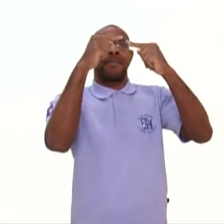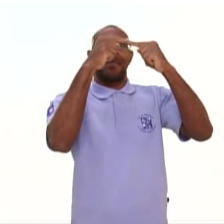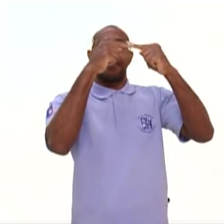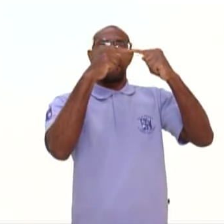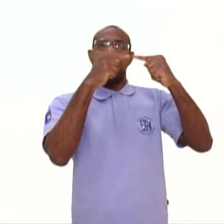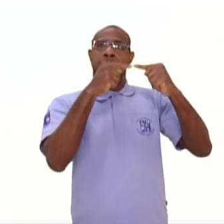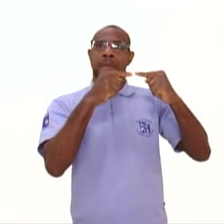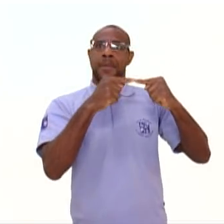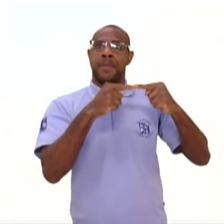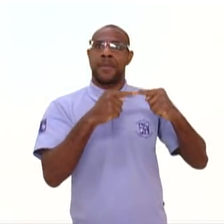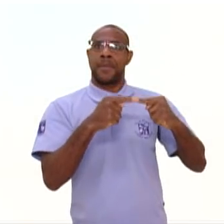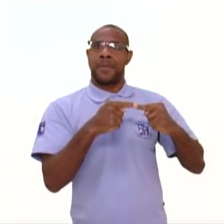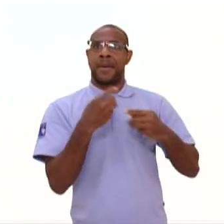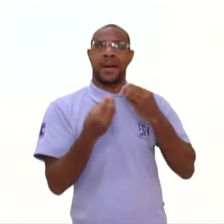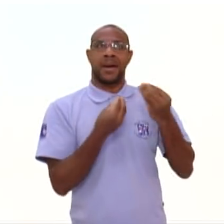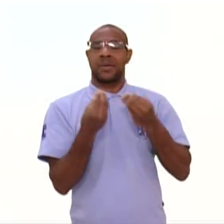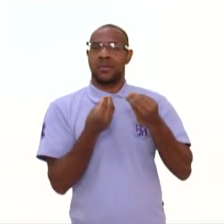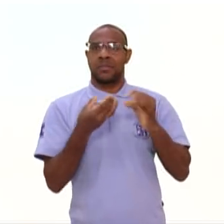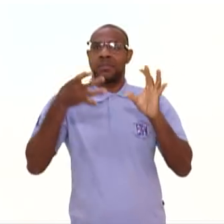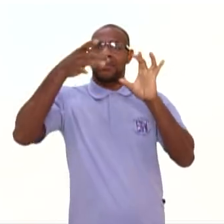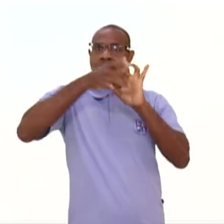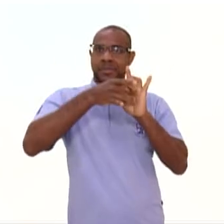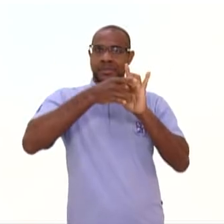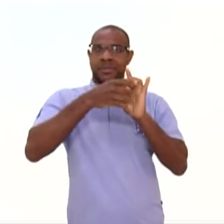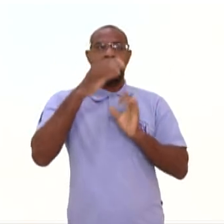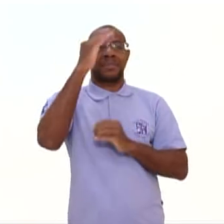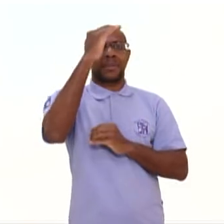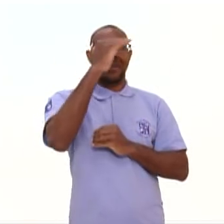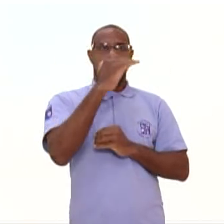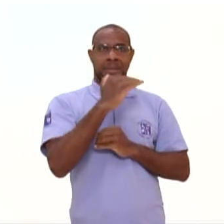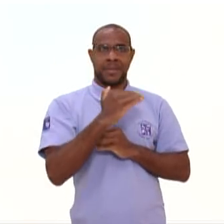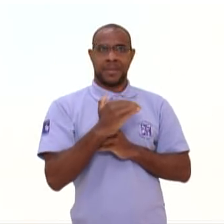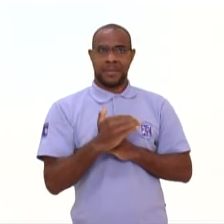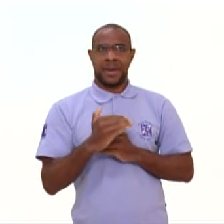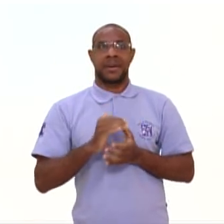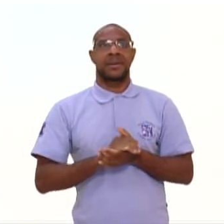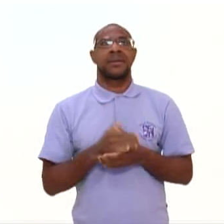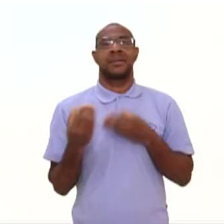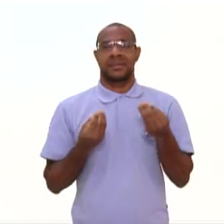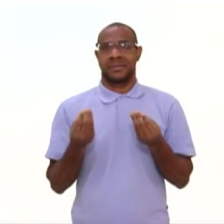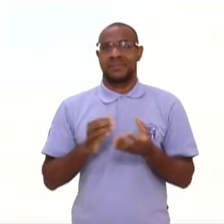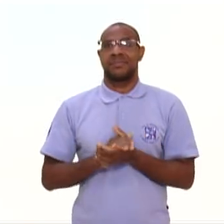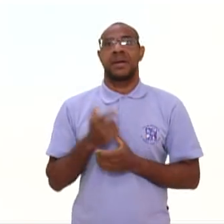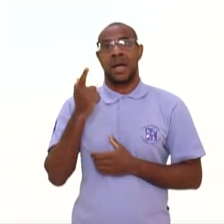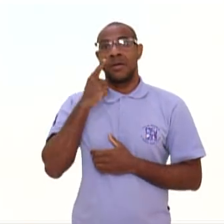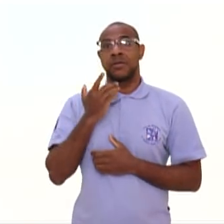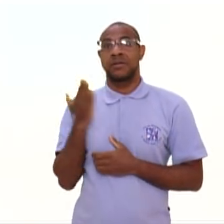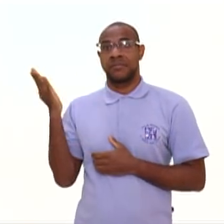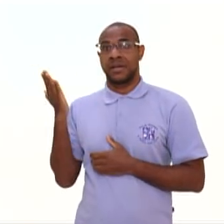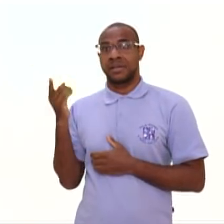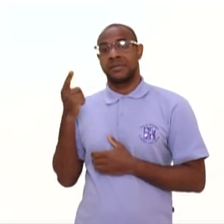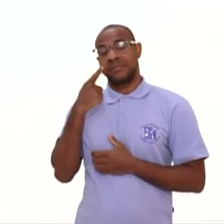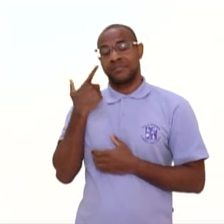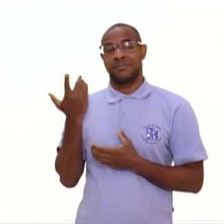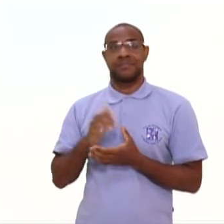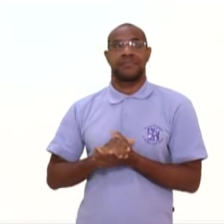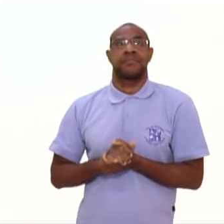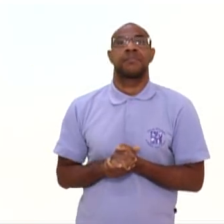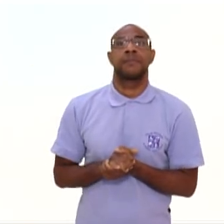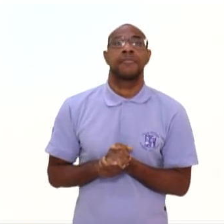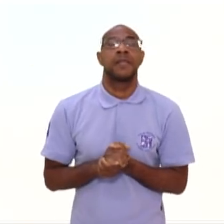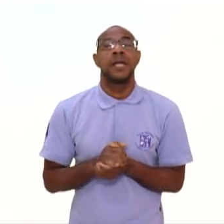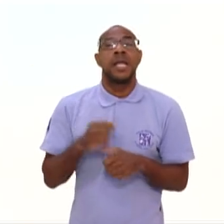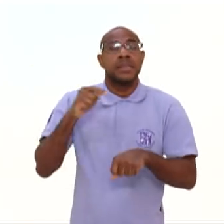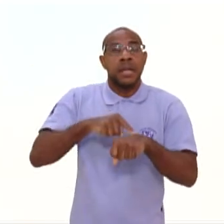próxima, ondas nas cordas de um piano. A próxima, um Bluetooth. E a próxima, um raio-x. Então,